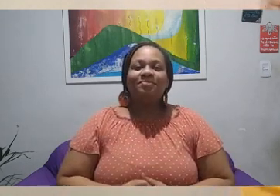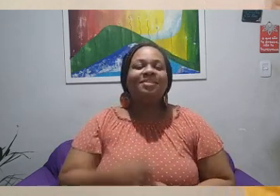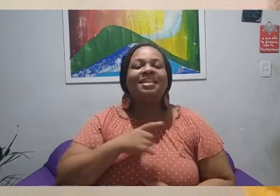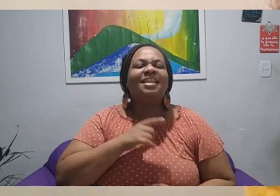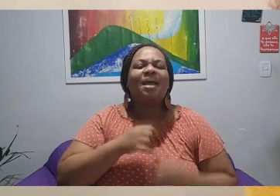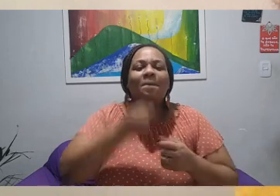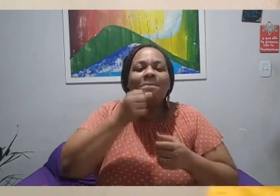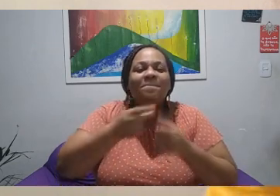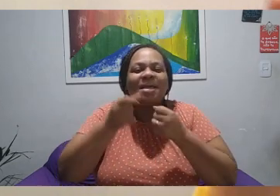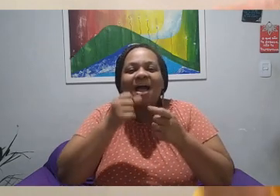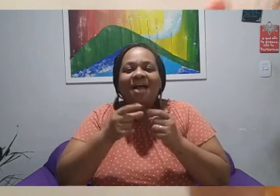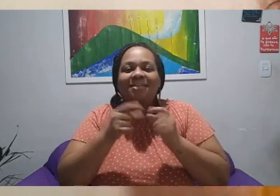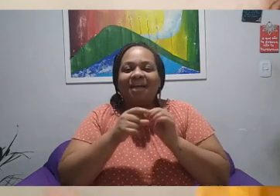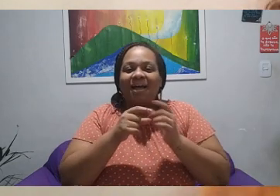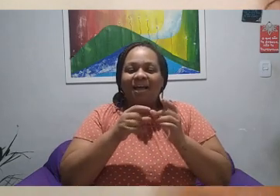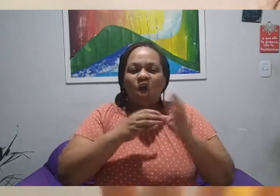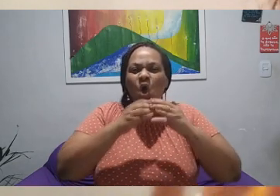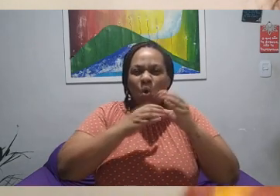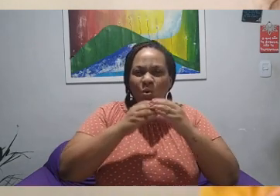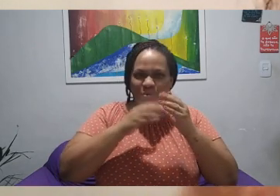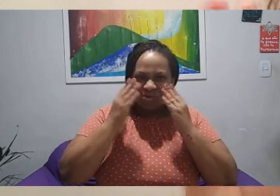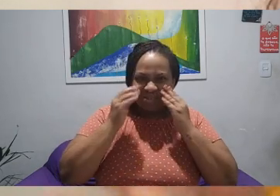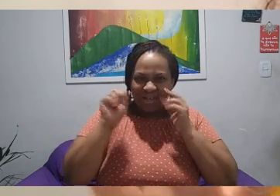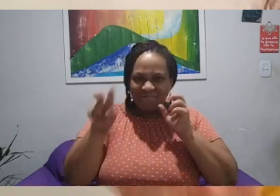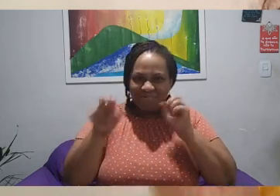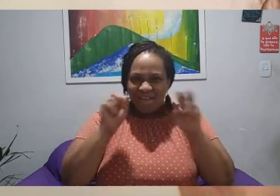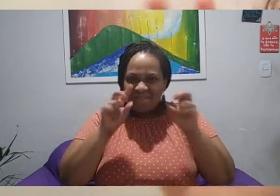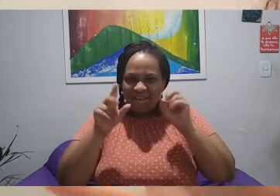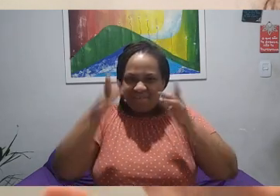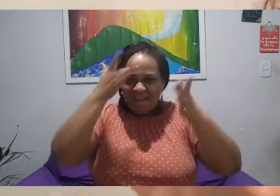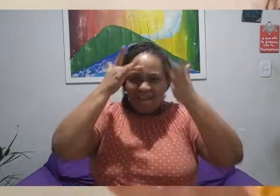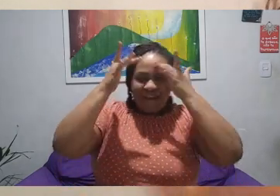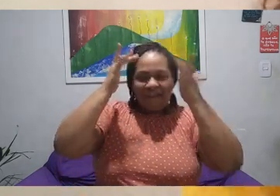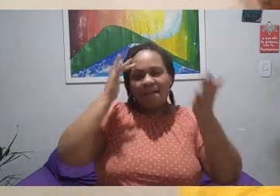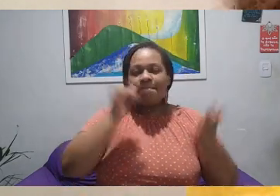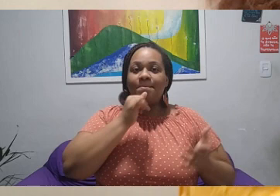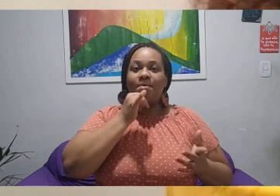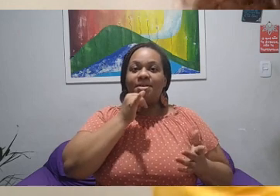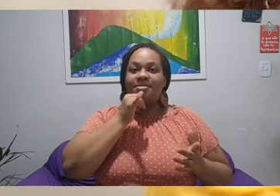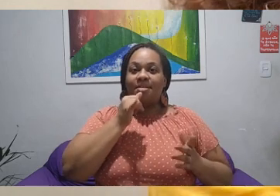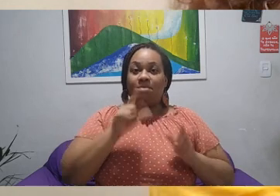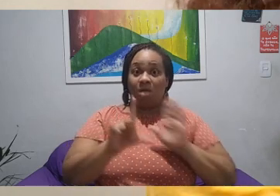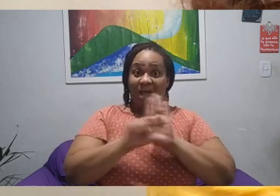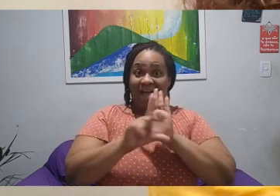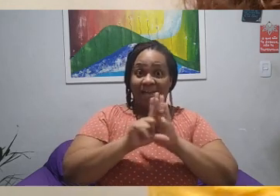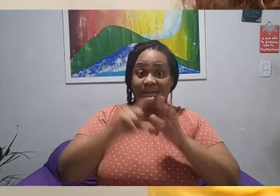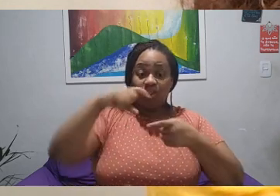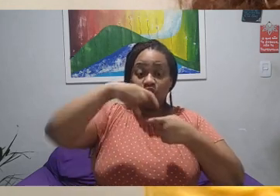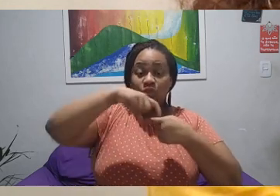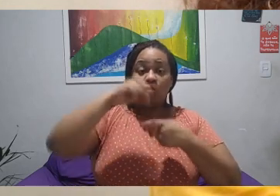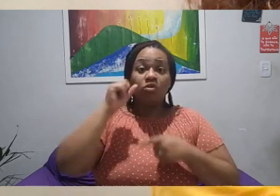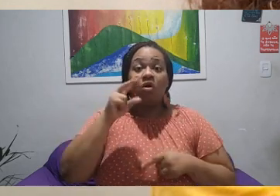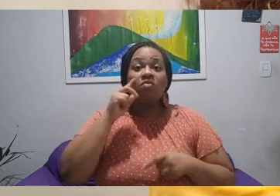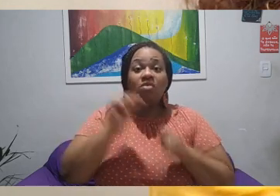Tem aquelas piadinhas de concurso, sabe? Que a gente ouve por aí para poder memorizar essas coisas. Então, para memorizar a lei de